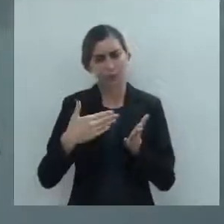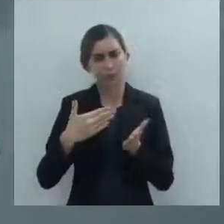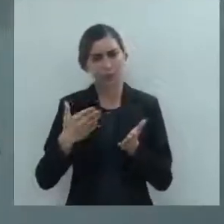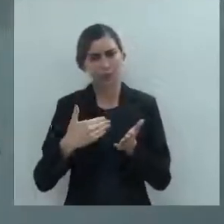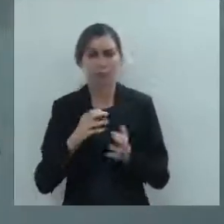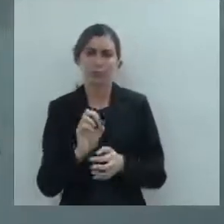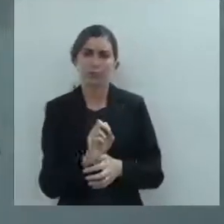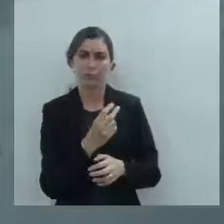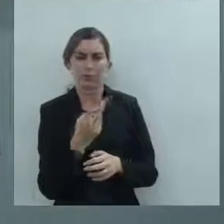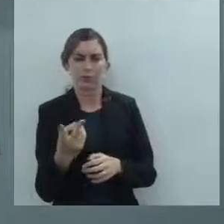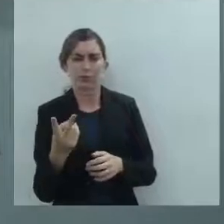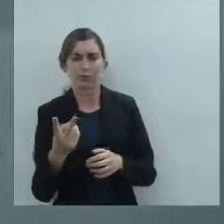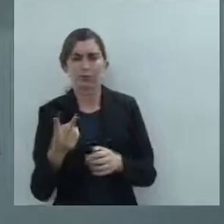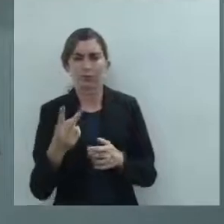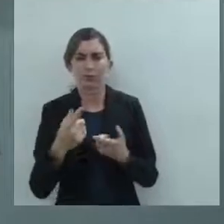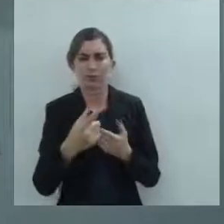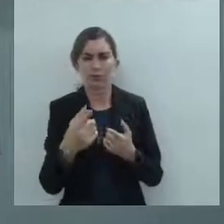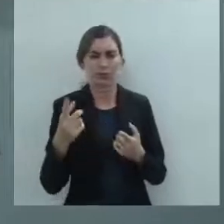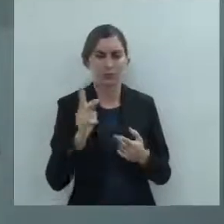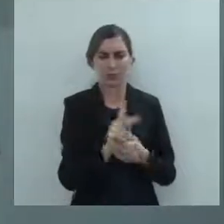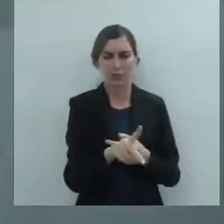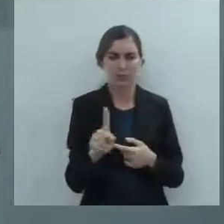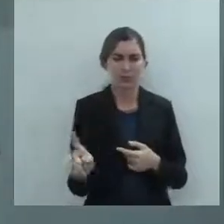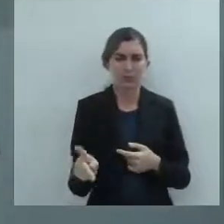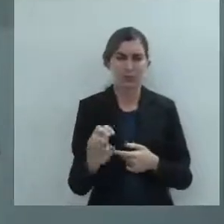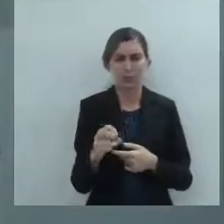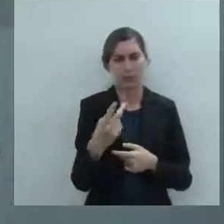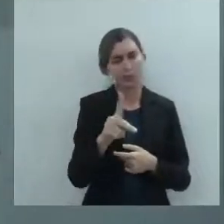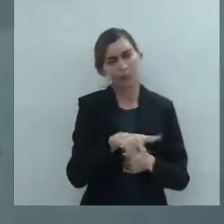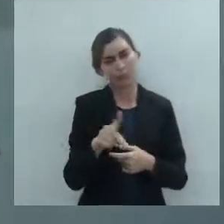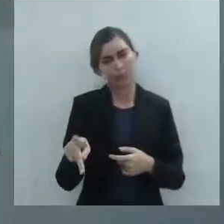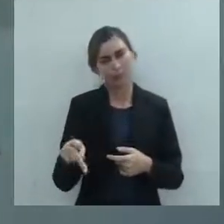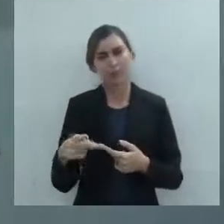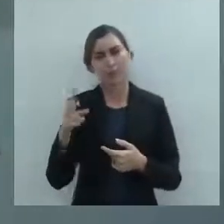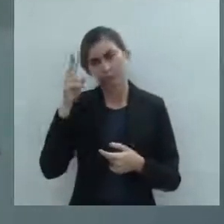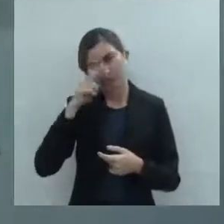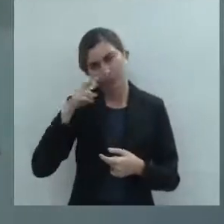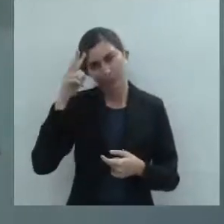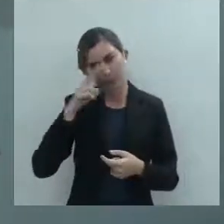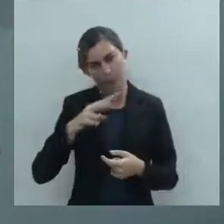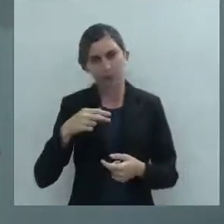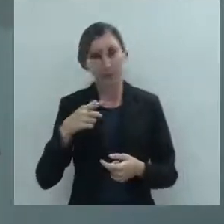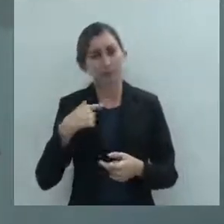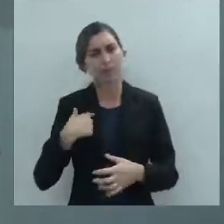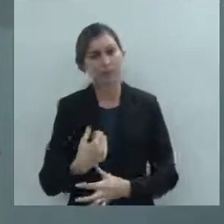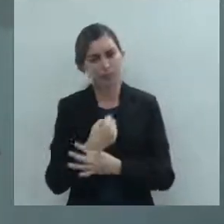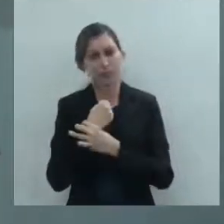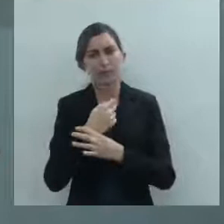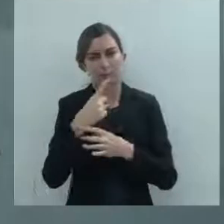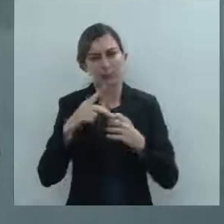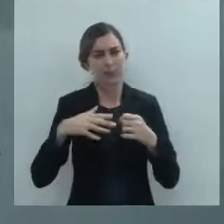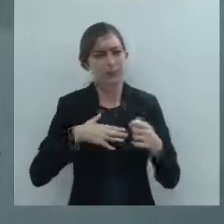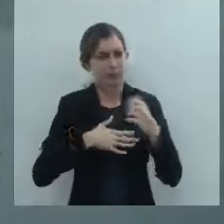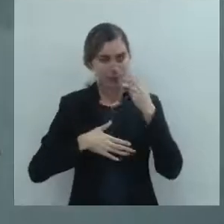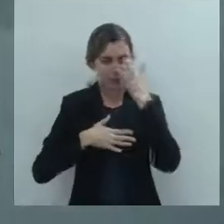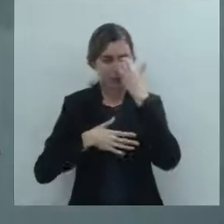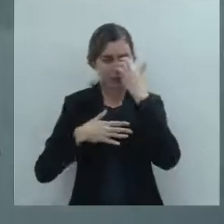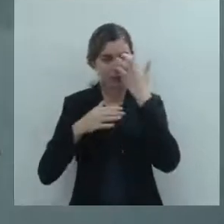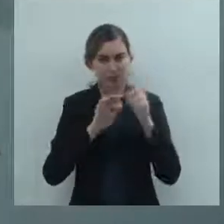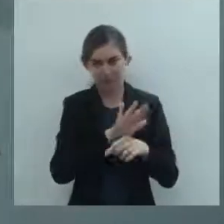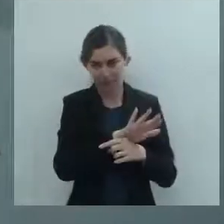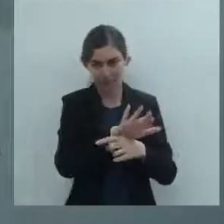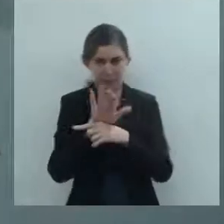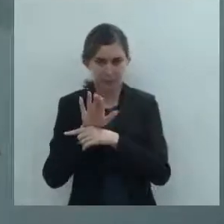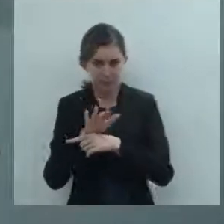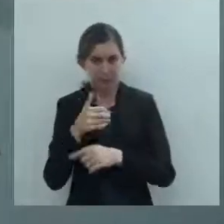ou então aquela fera que é teu professor ou sua professora de história garanto Esse é o maior prazer em te